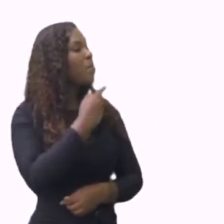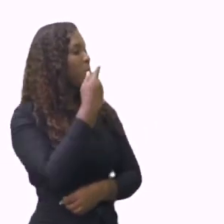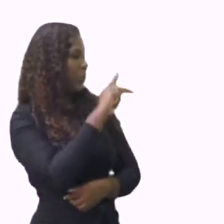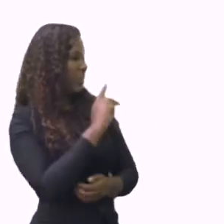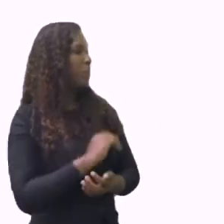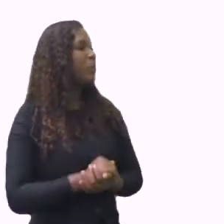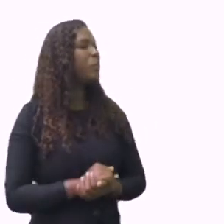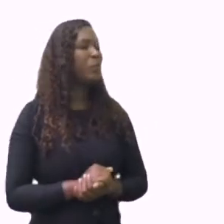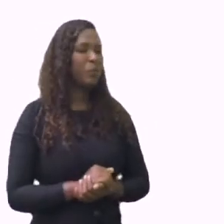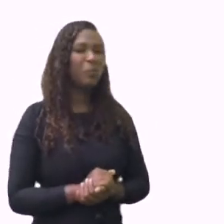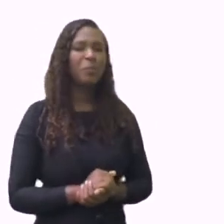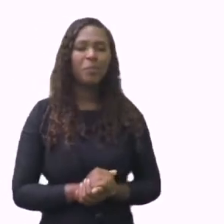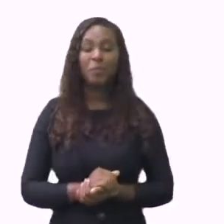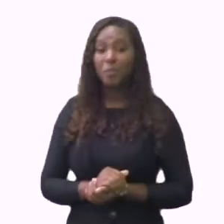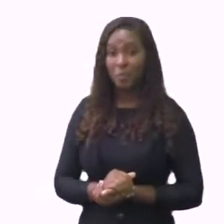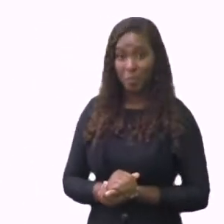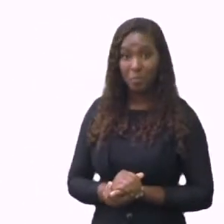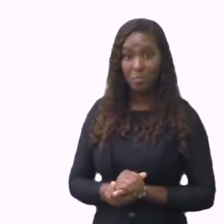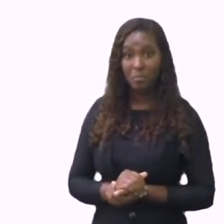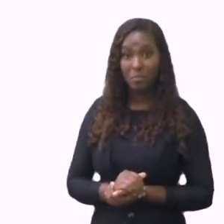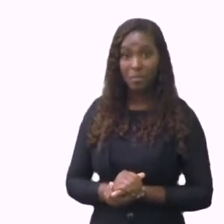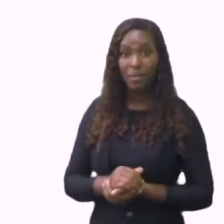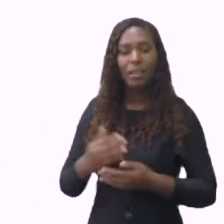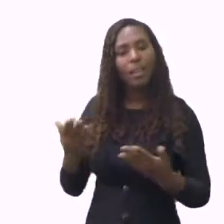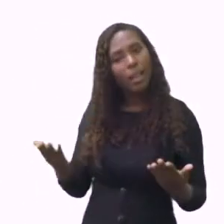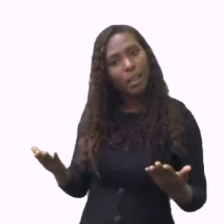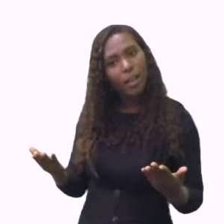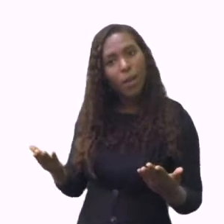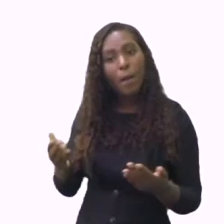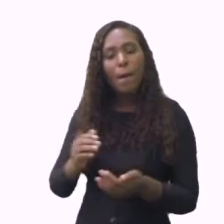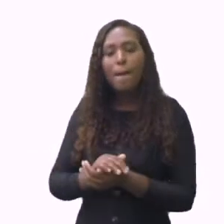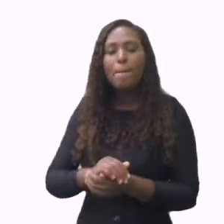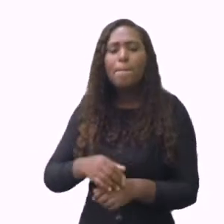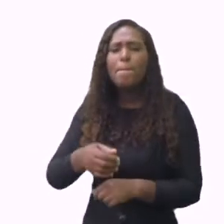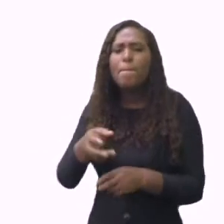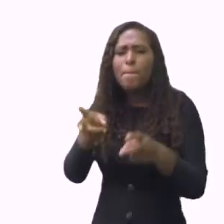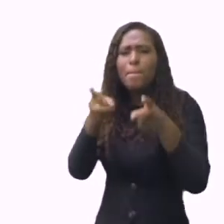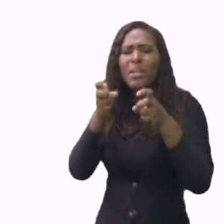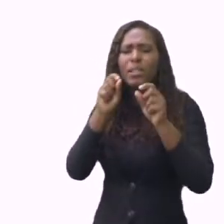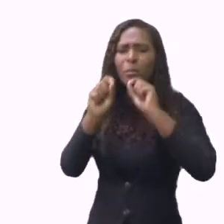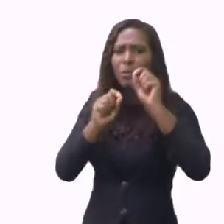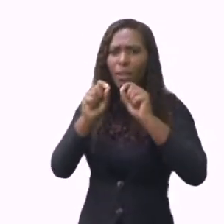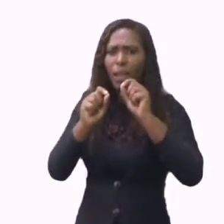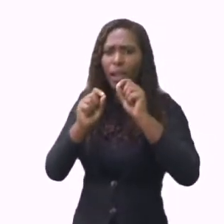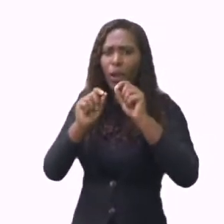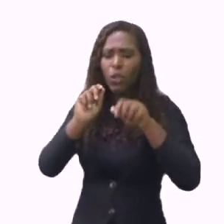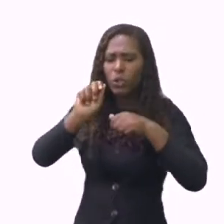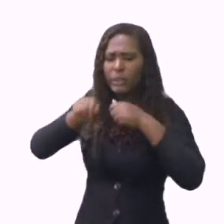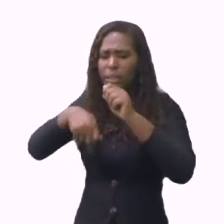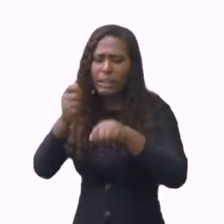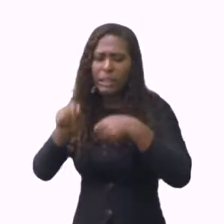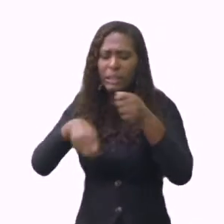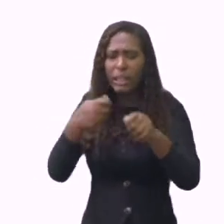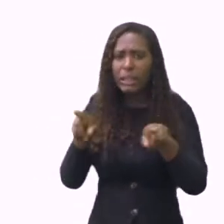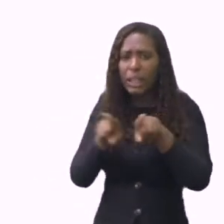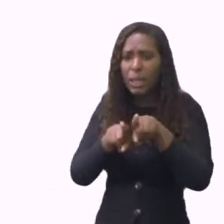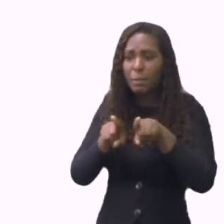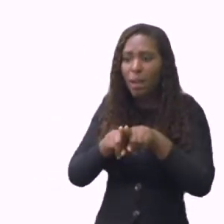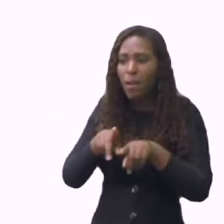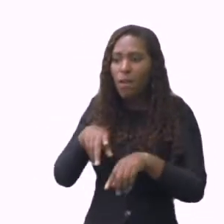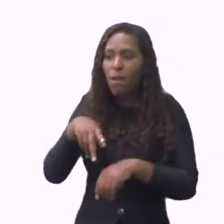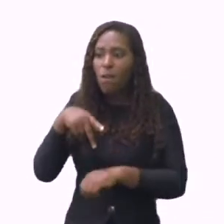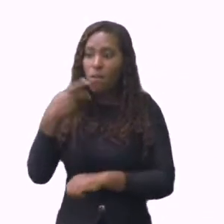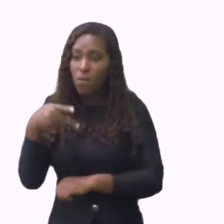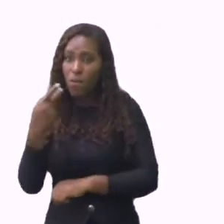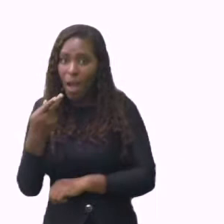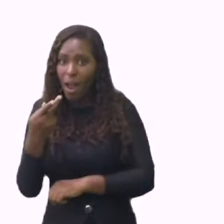ao falar, eu faço algumas pausas, eu falo com uma certa entonação,